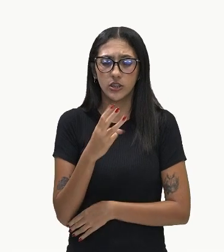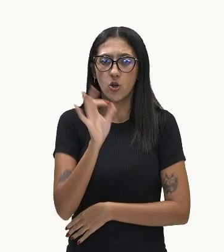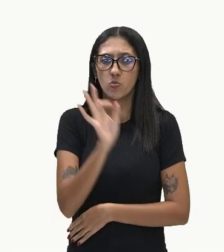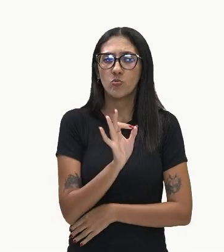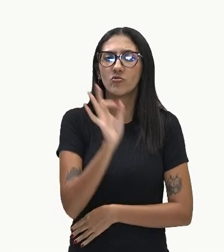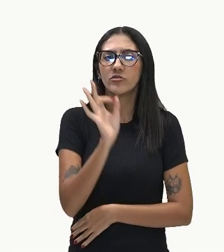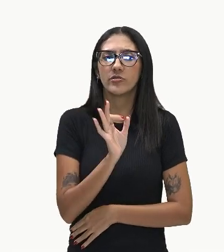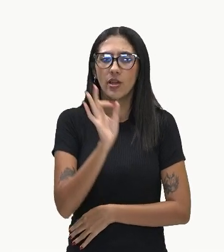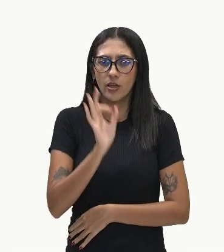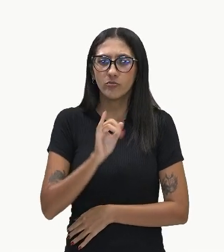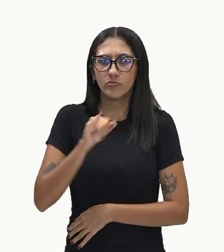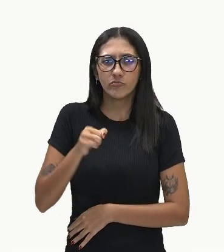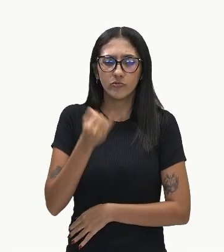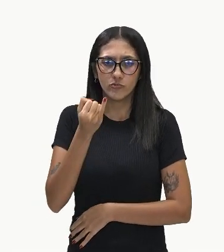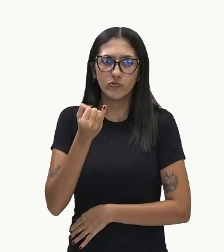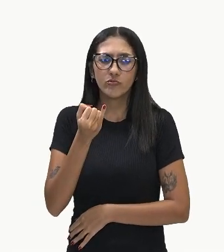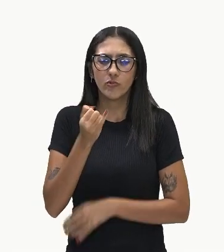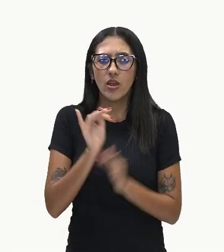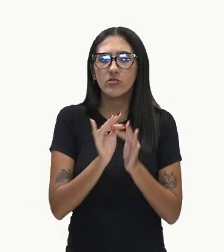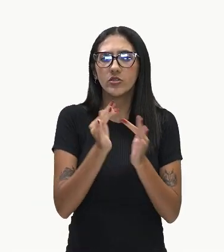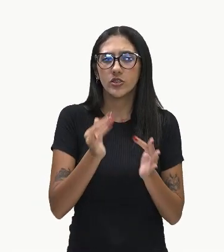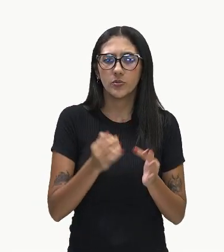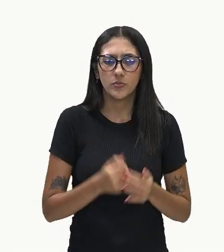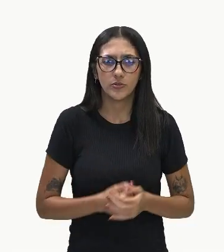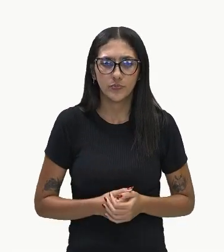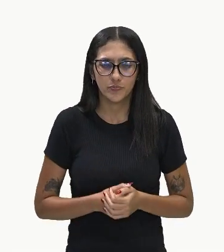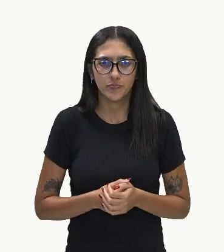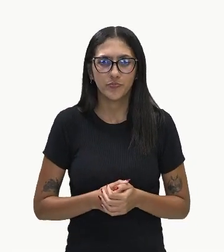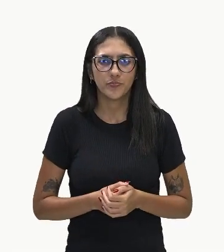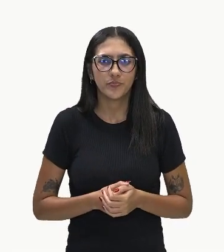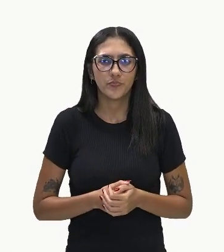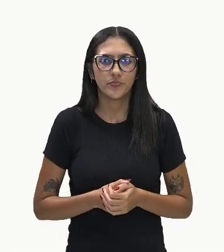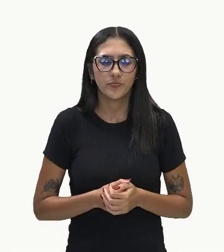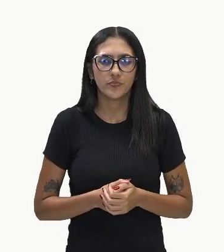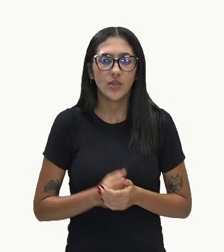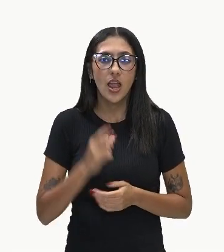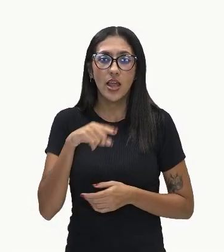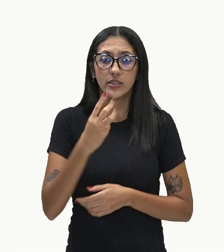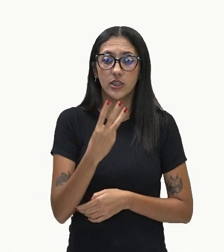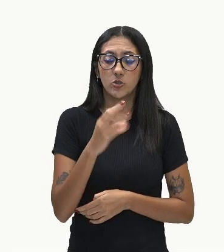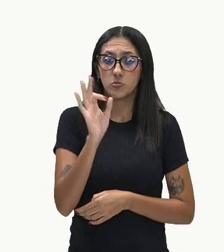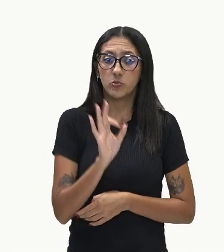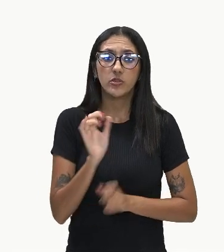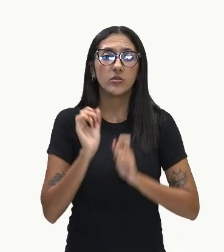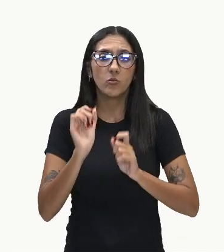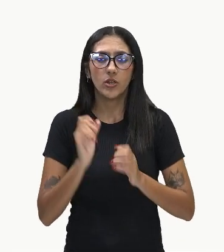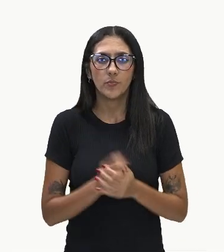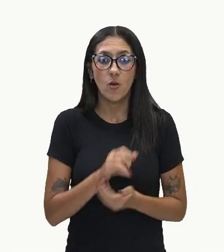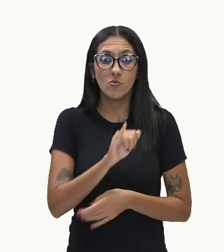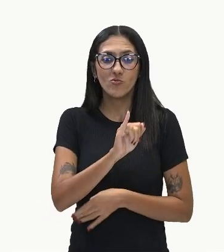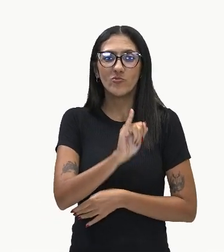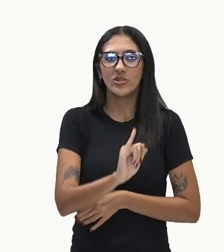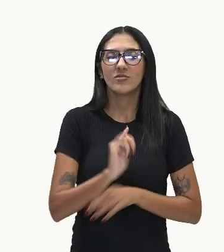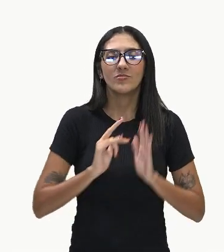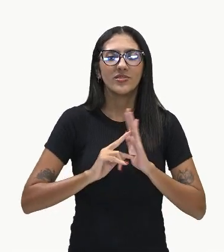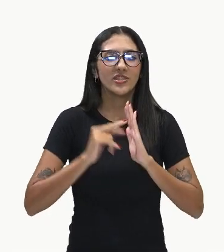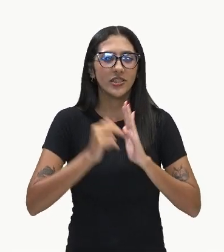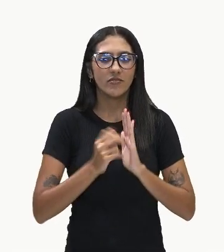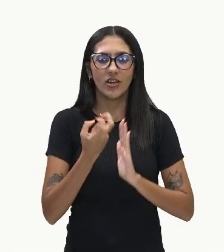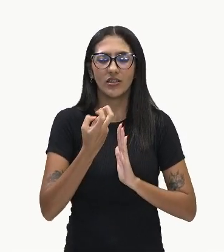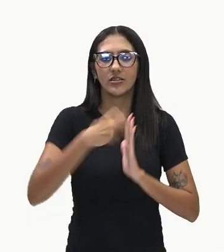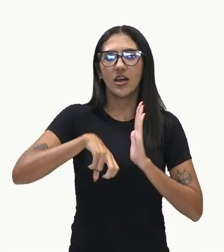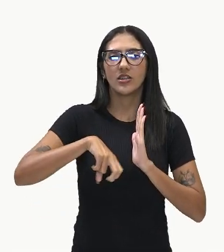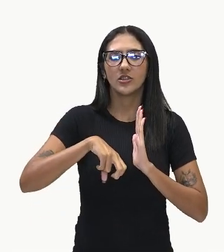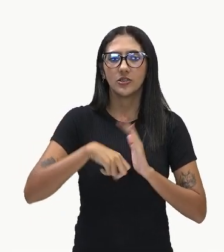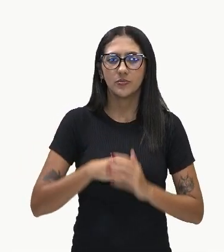3% em porcentagem será a nossa taxa. Tá? Então, aqui a minha taxa será